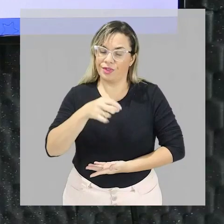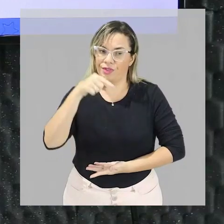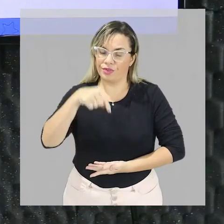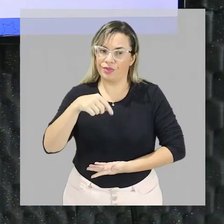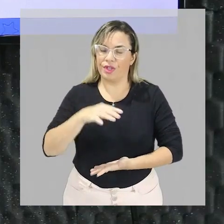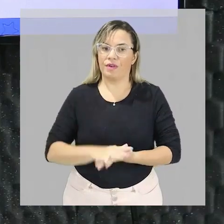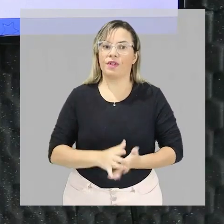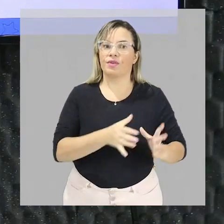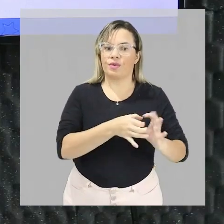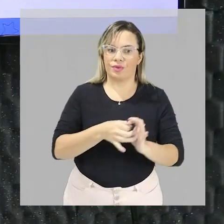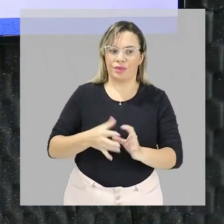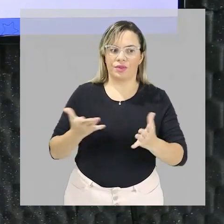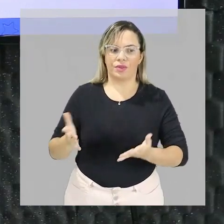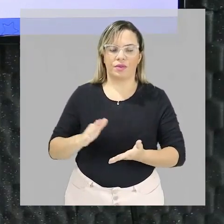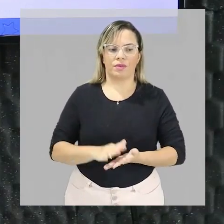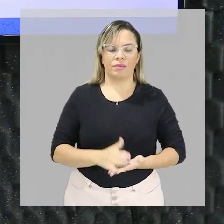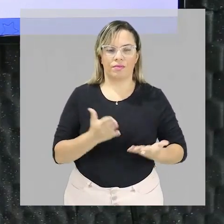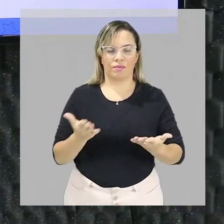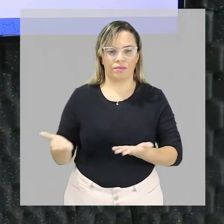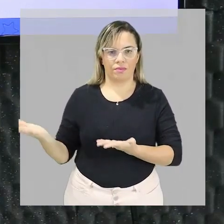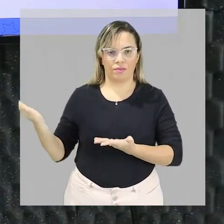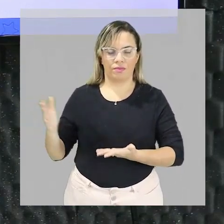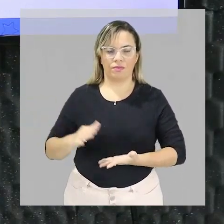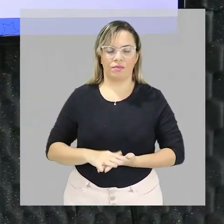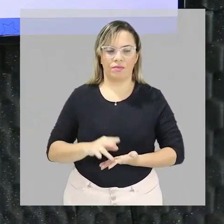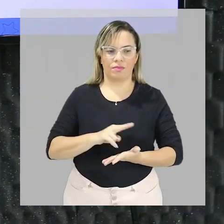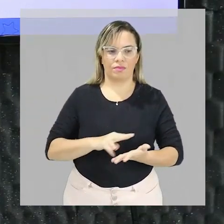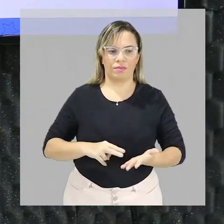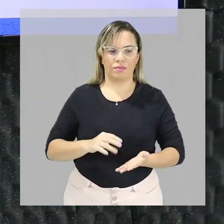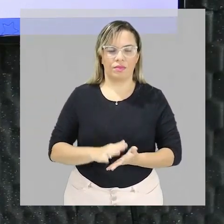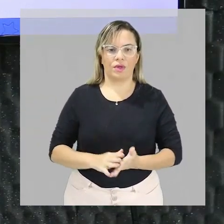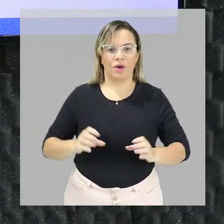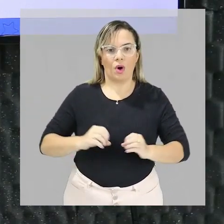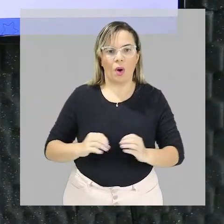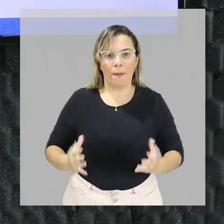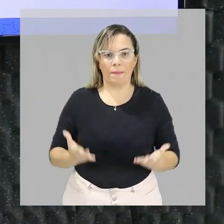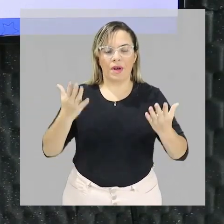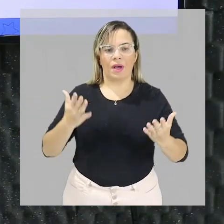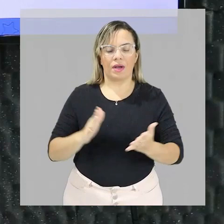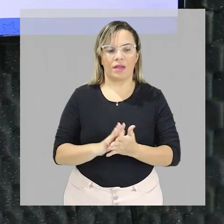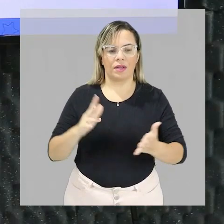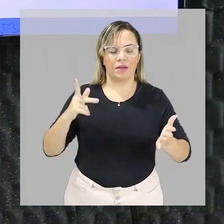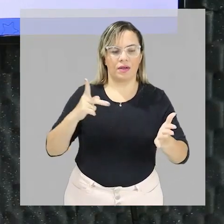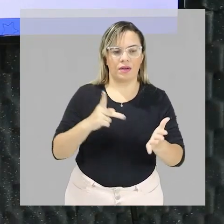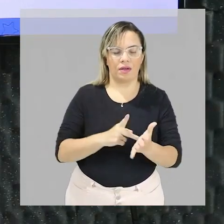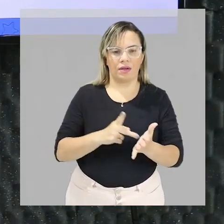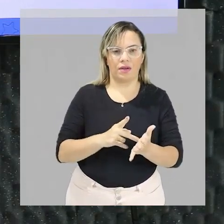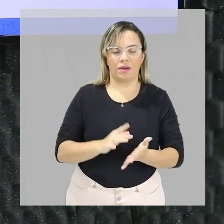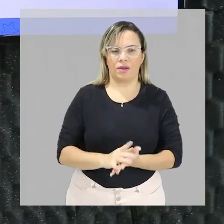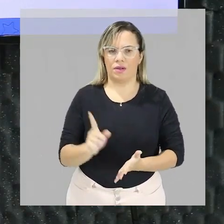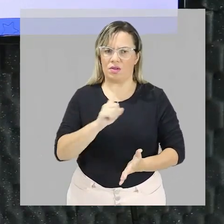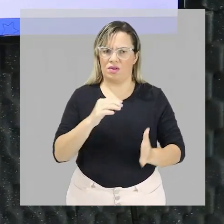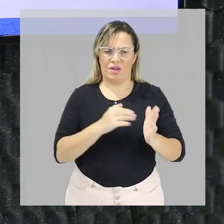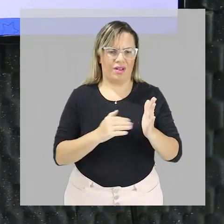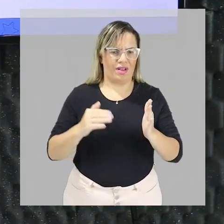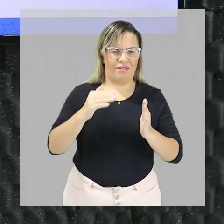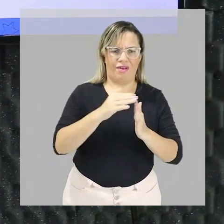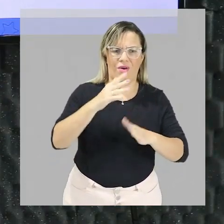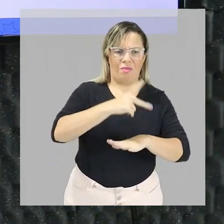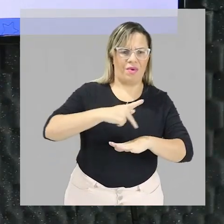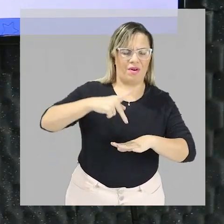O chão onde o país se elevou. E o milagre, na verdade, ele não eleva o